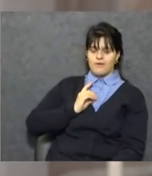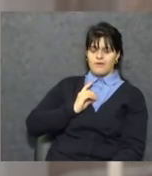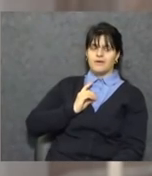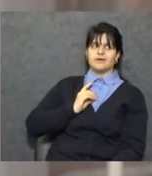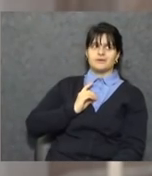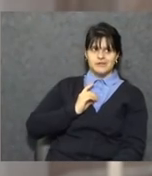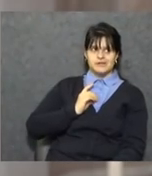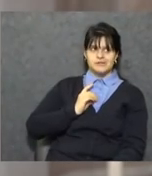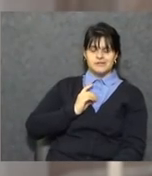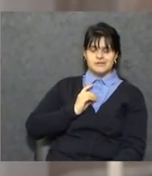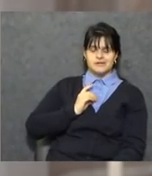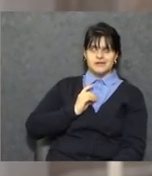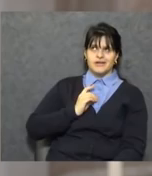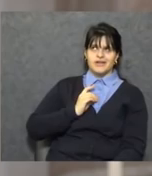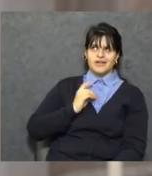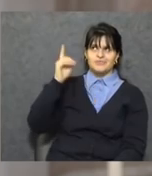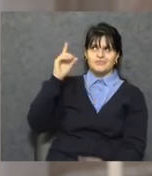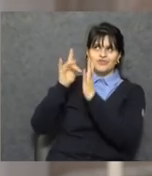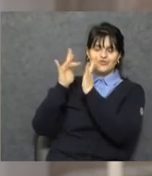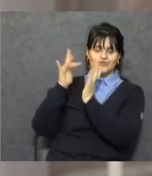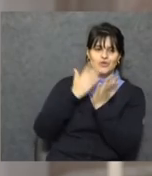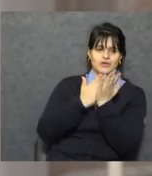tocar e a curar.